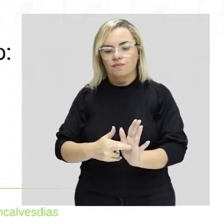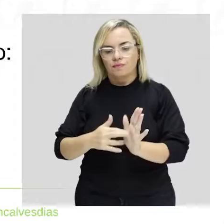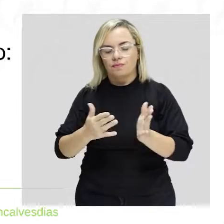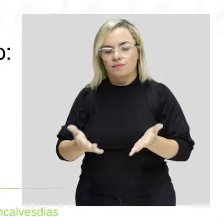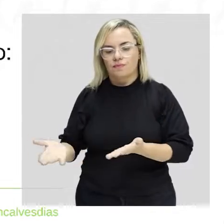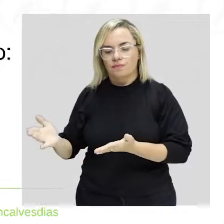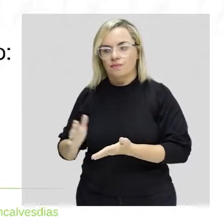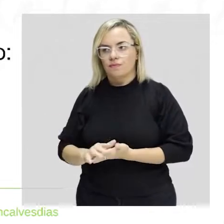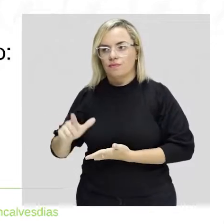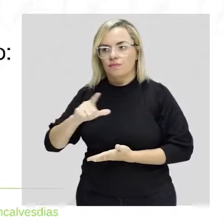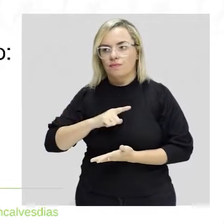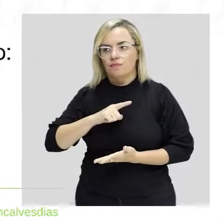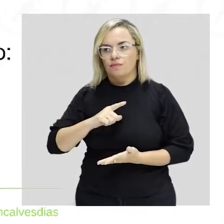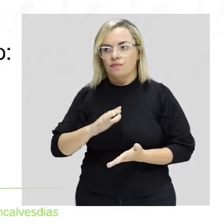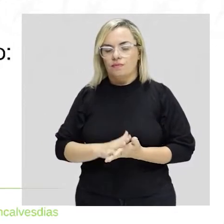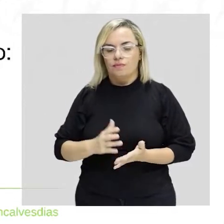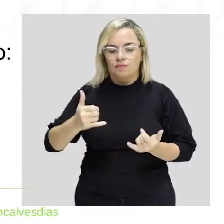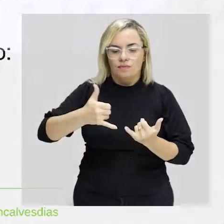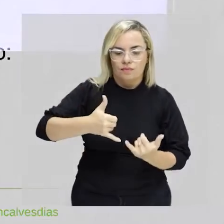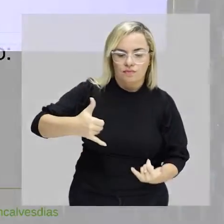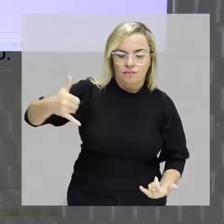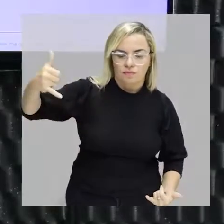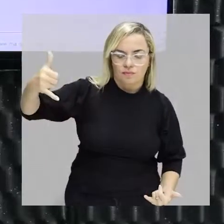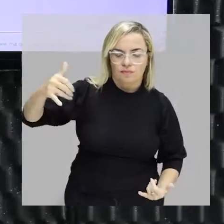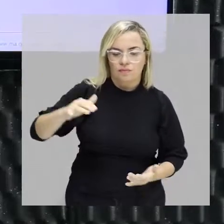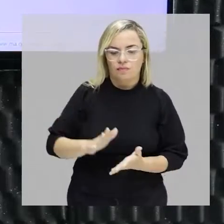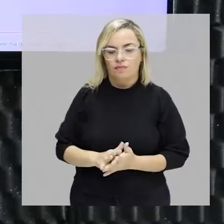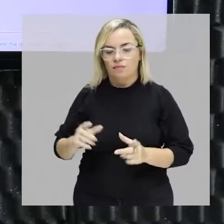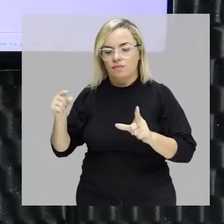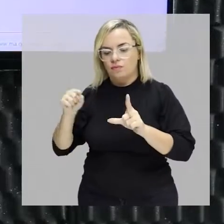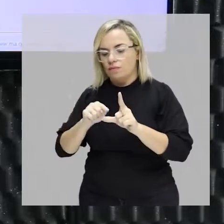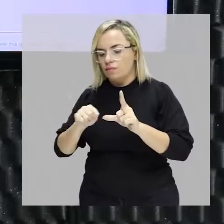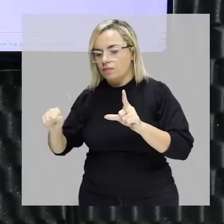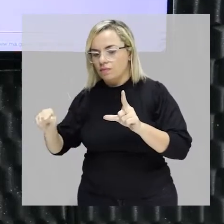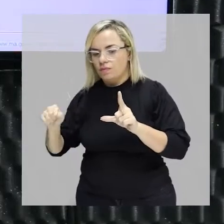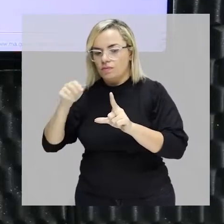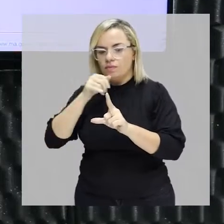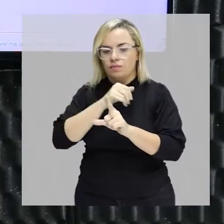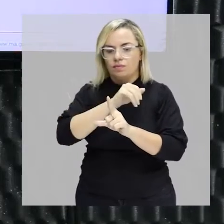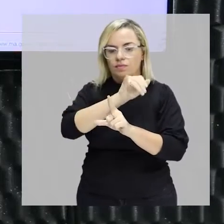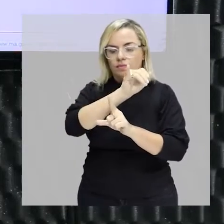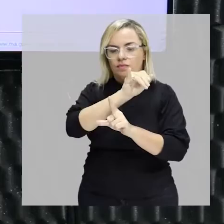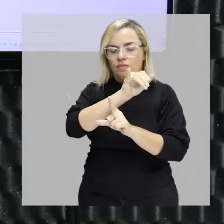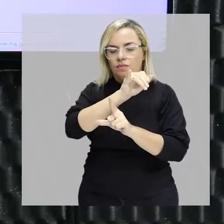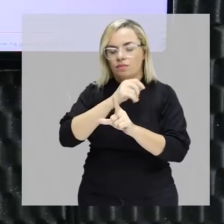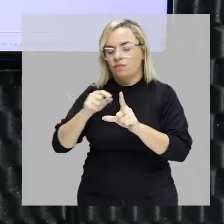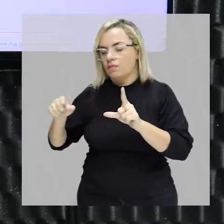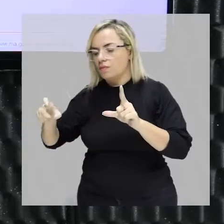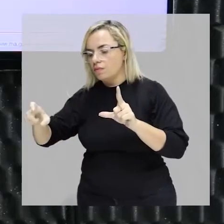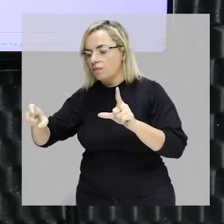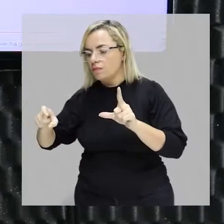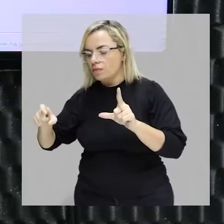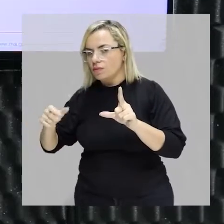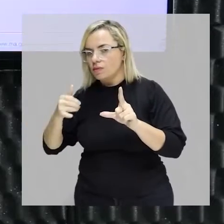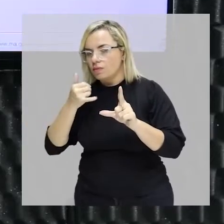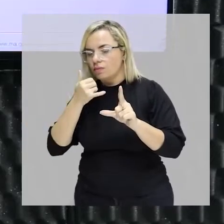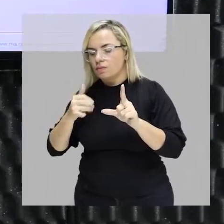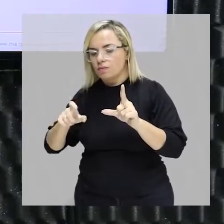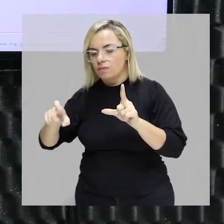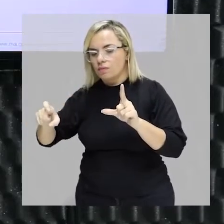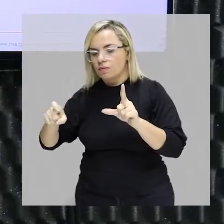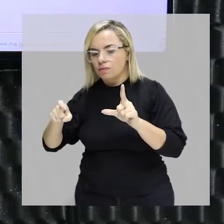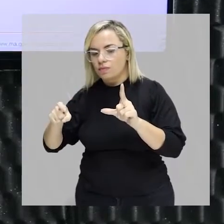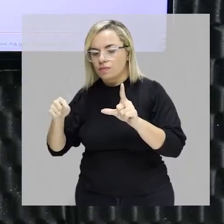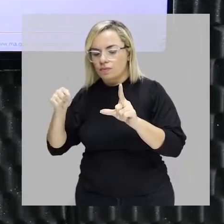aqui, eu vou ter essa reta cortando o eixo y, desculpa, o eixo x, tá? No